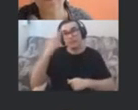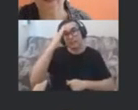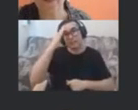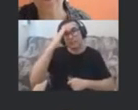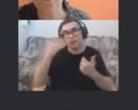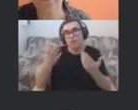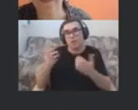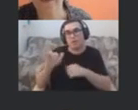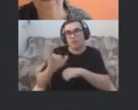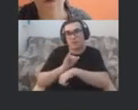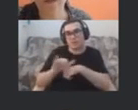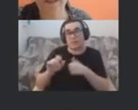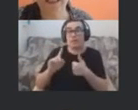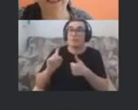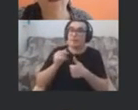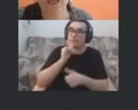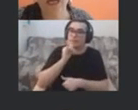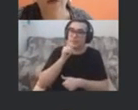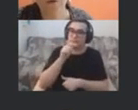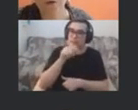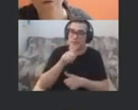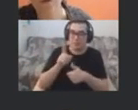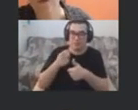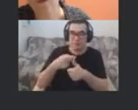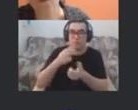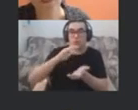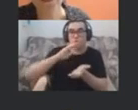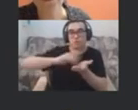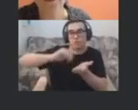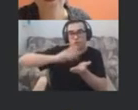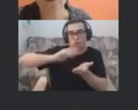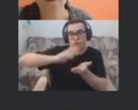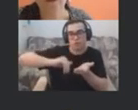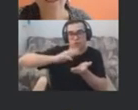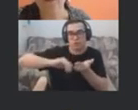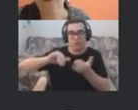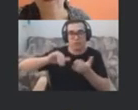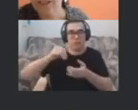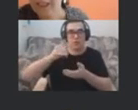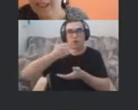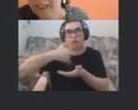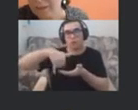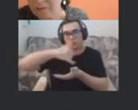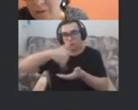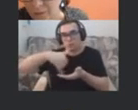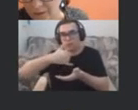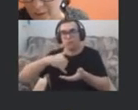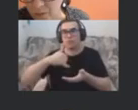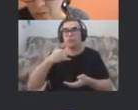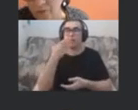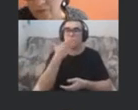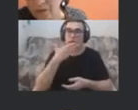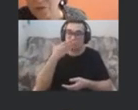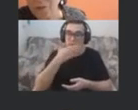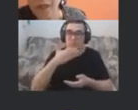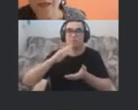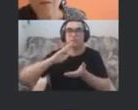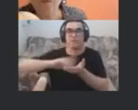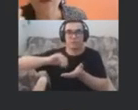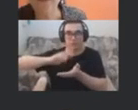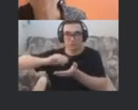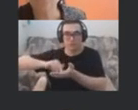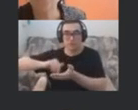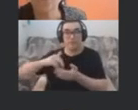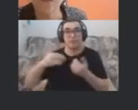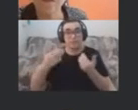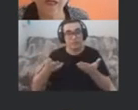os constituintes maiores da amostra, né? A gordura, os açúcares. Então, normalmente, nós temos que passar por um processo